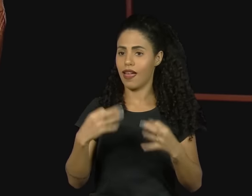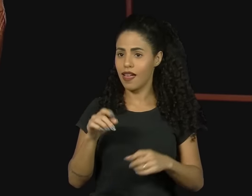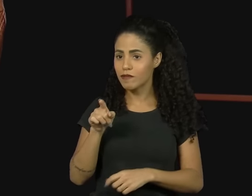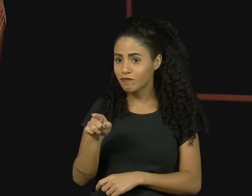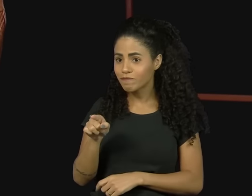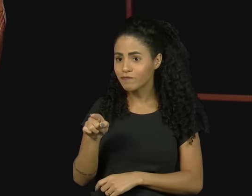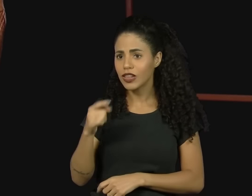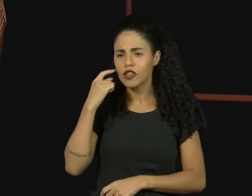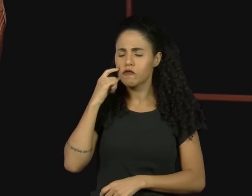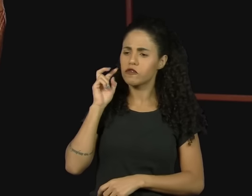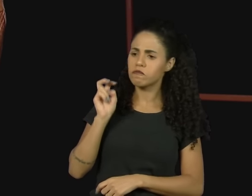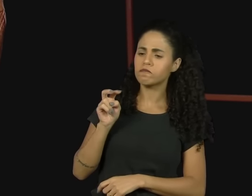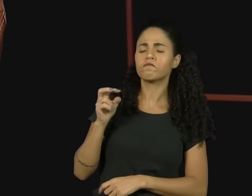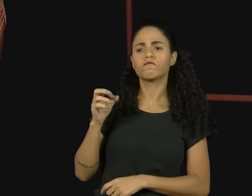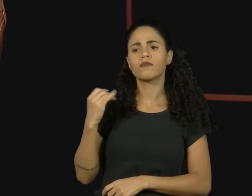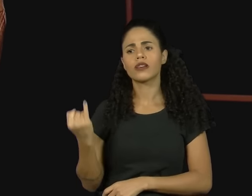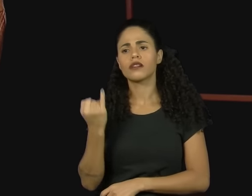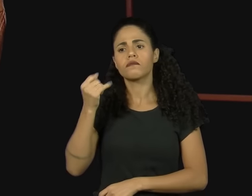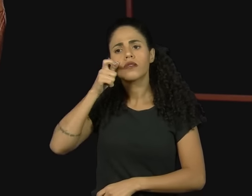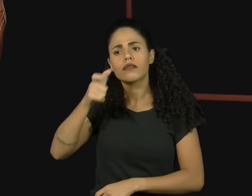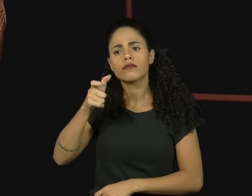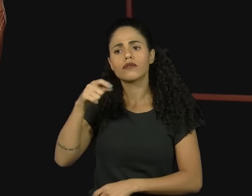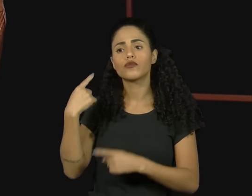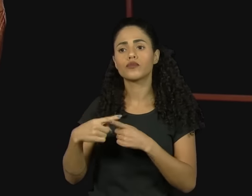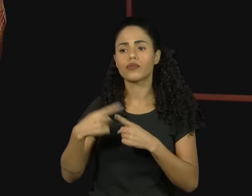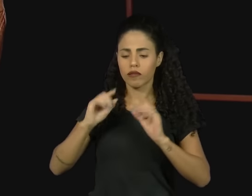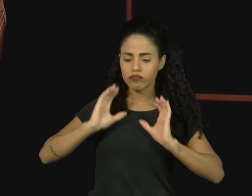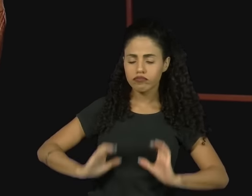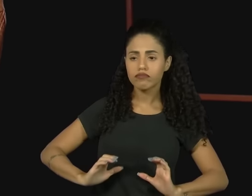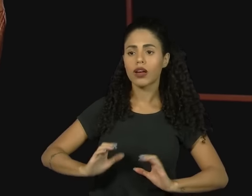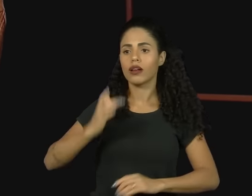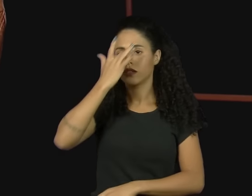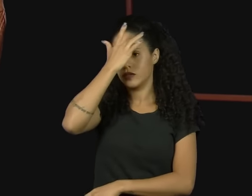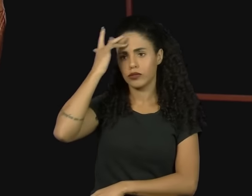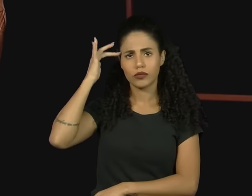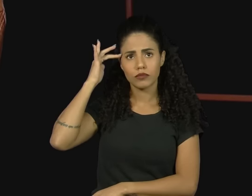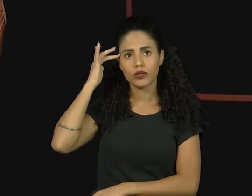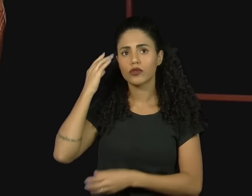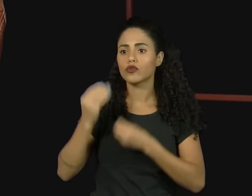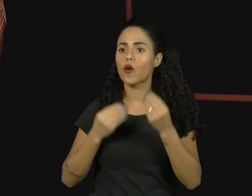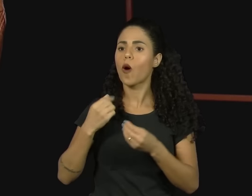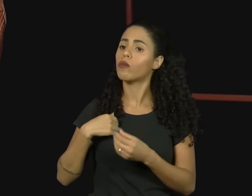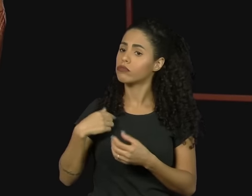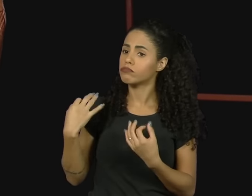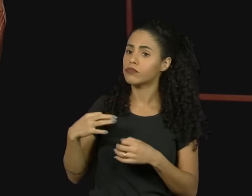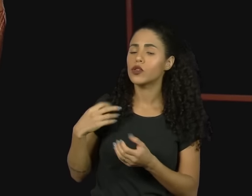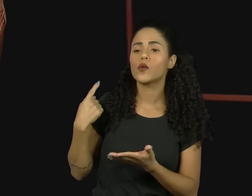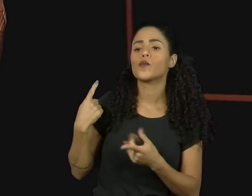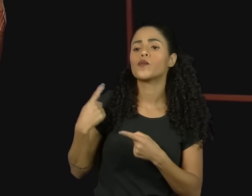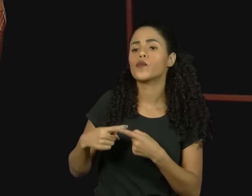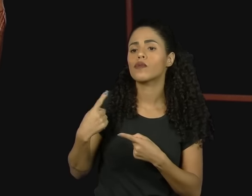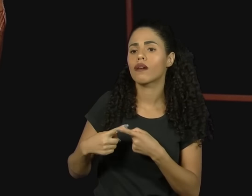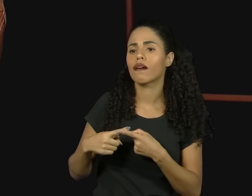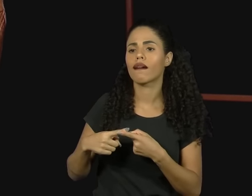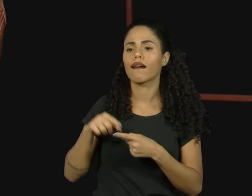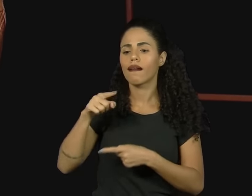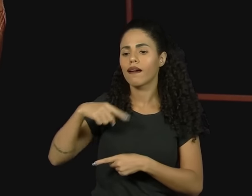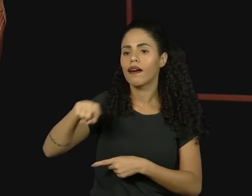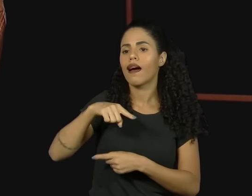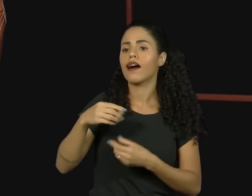É diferente. Do comportamento de uma época, no espelho, porque se é só